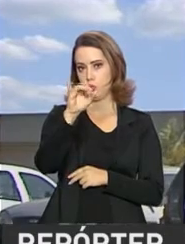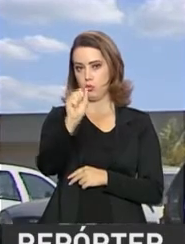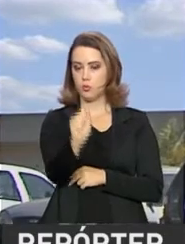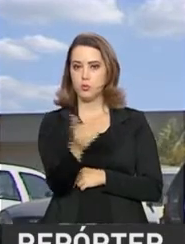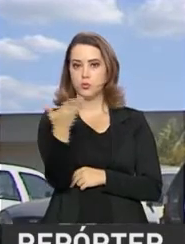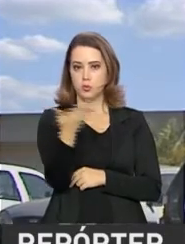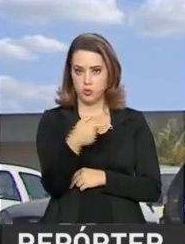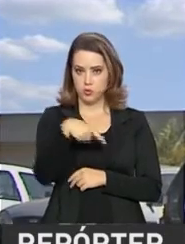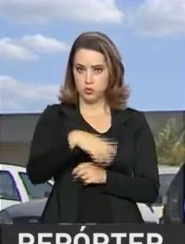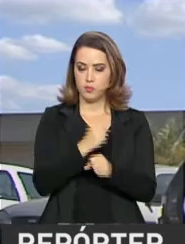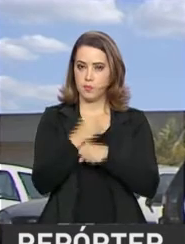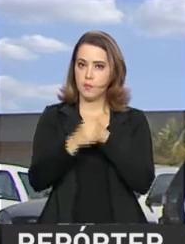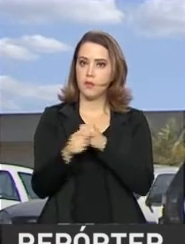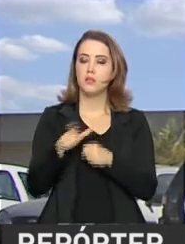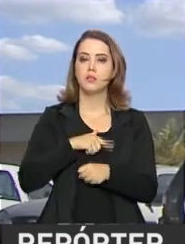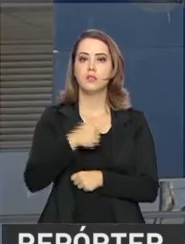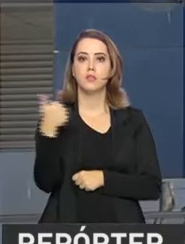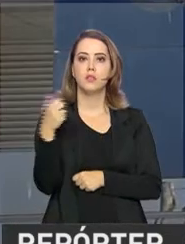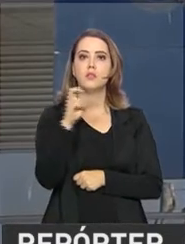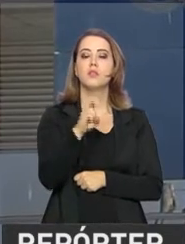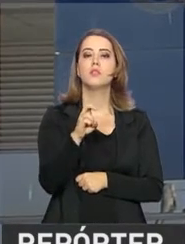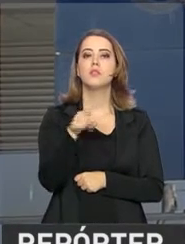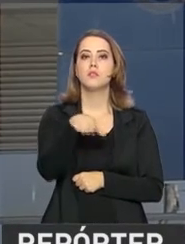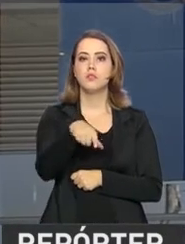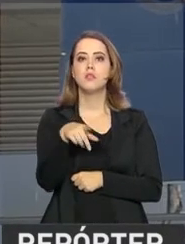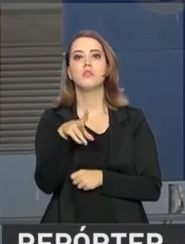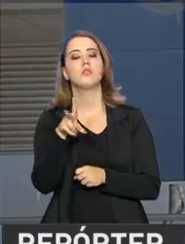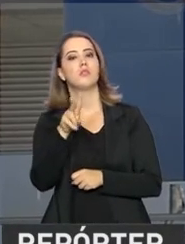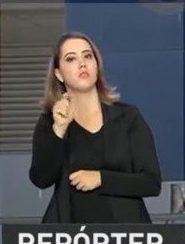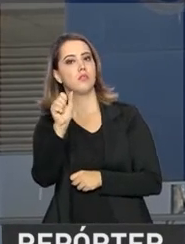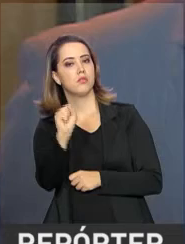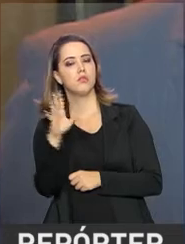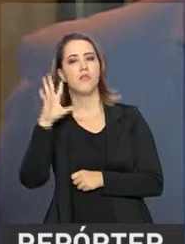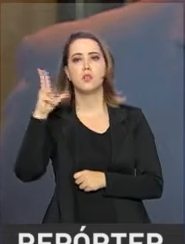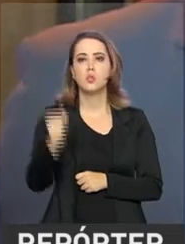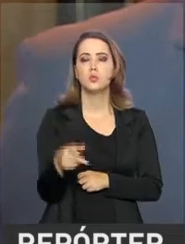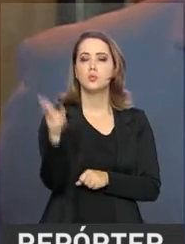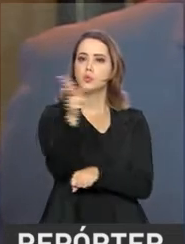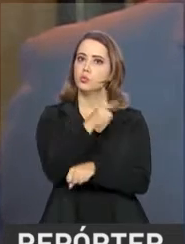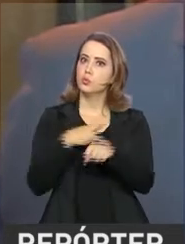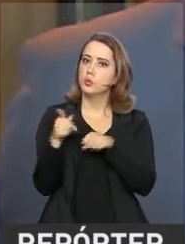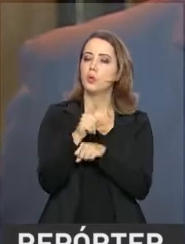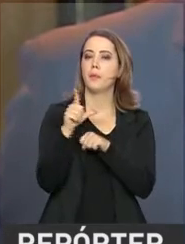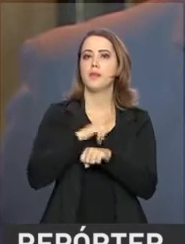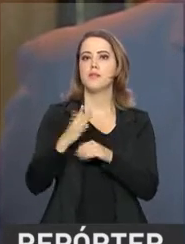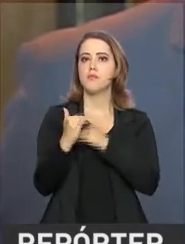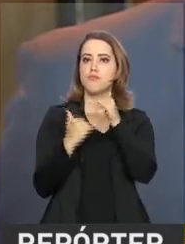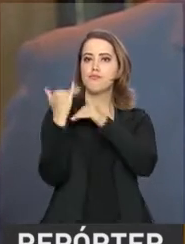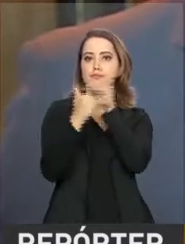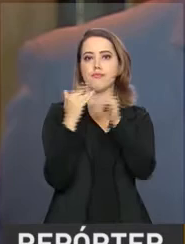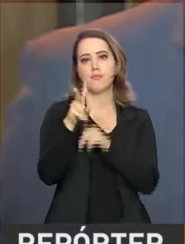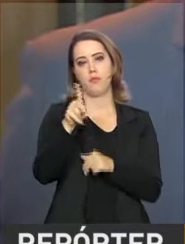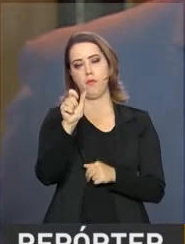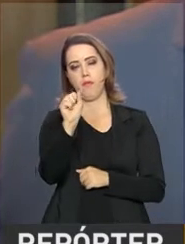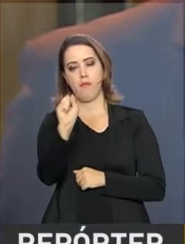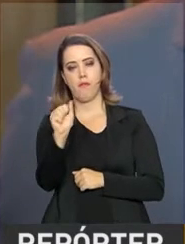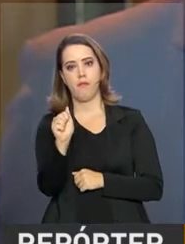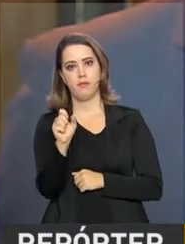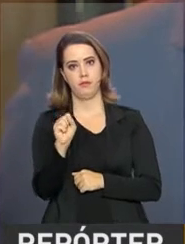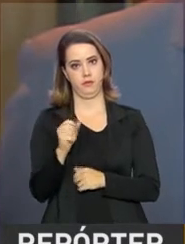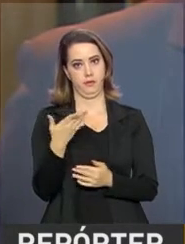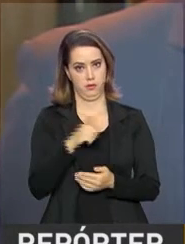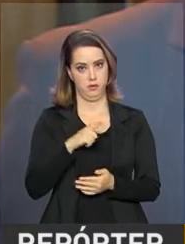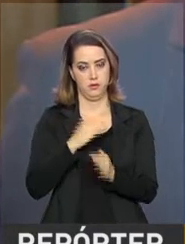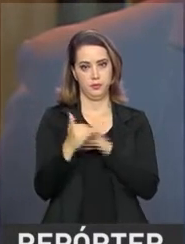não está restrito à brasília mas ocorreu em todo o brasil um levantamento revela que entre 1996